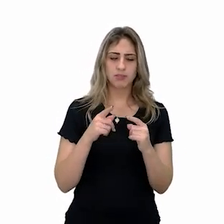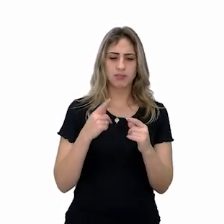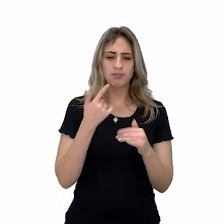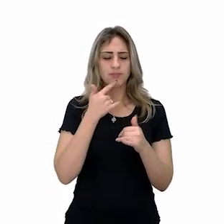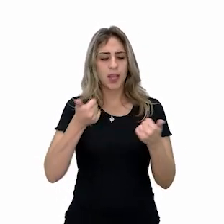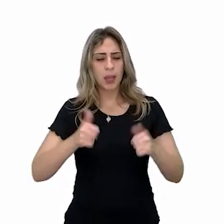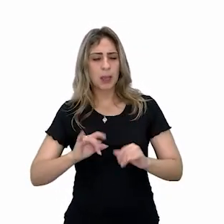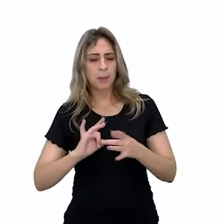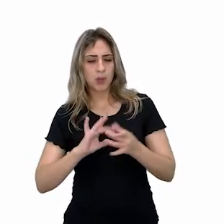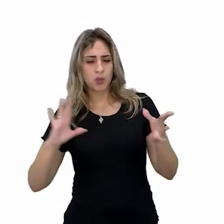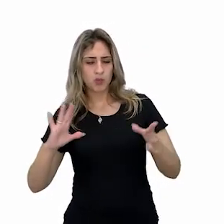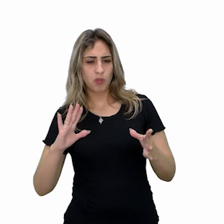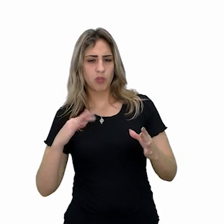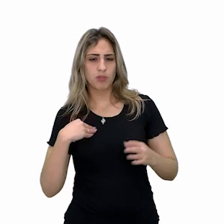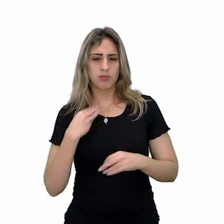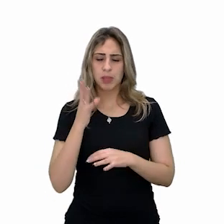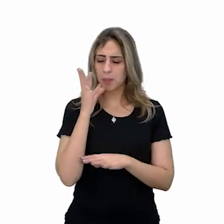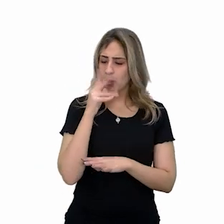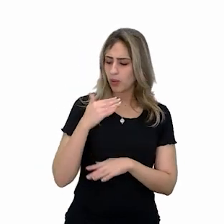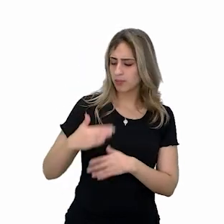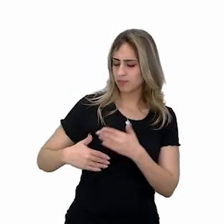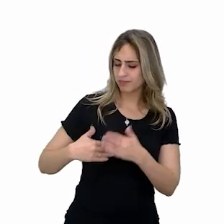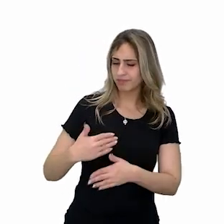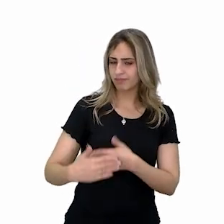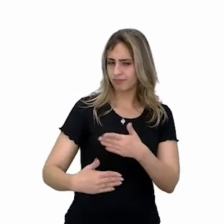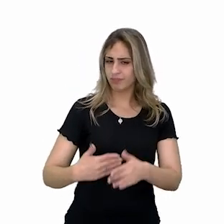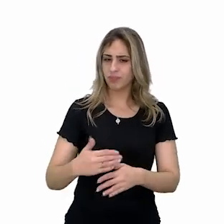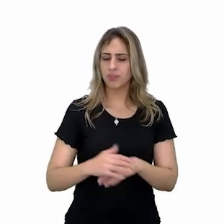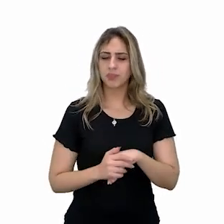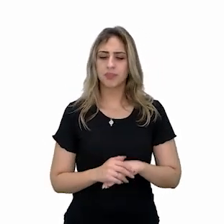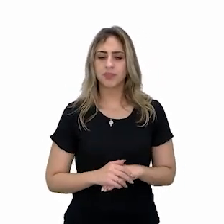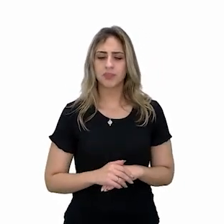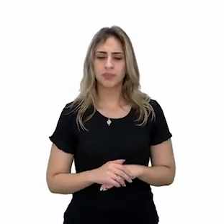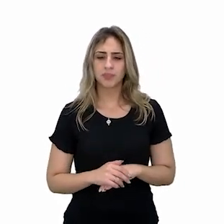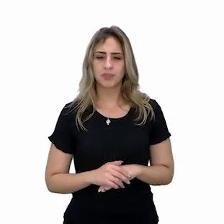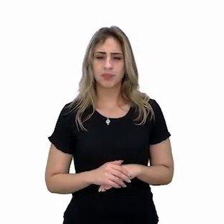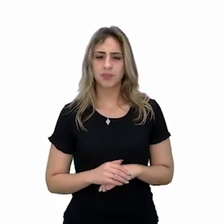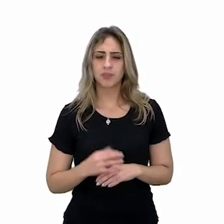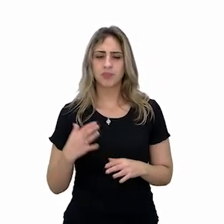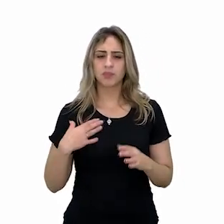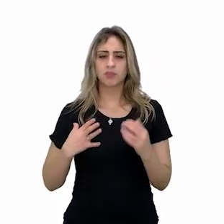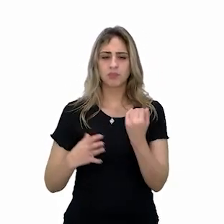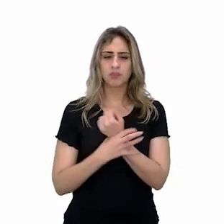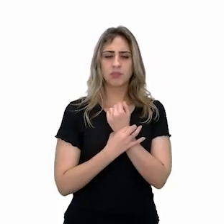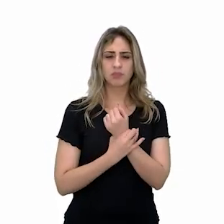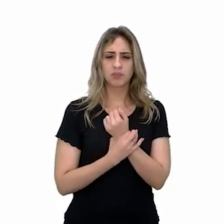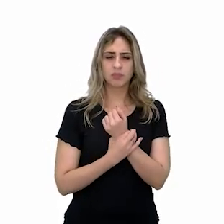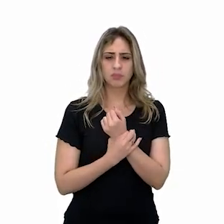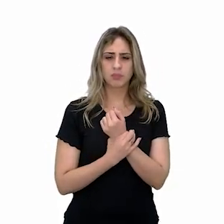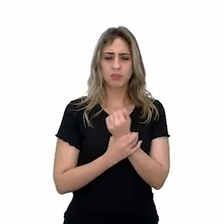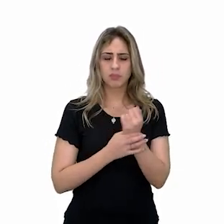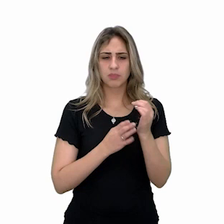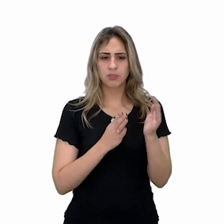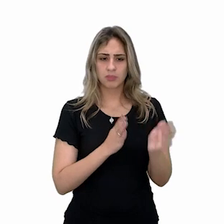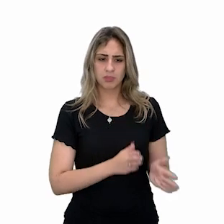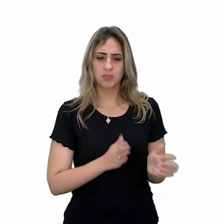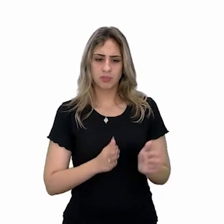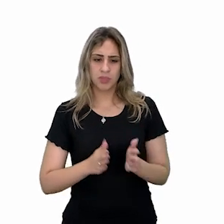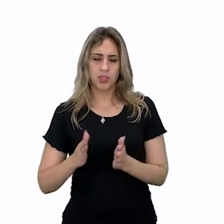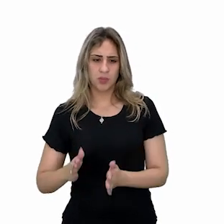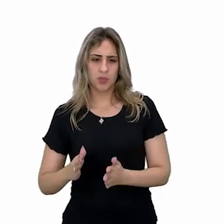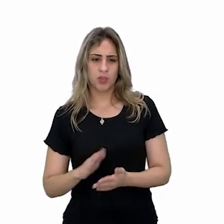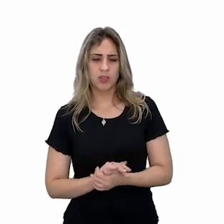vamos demorar muito aí. A gente já vai começar na nossa sequência,